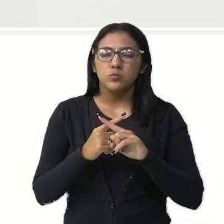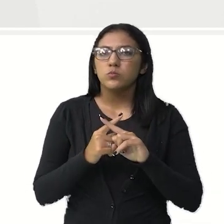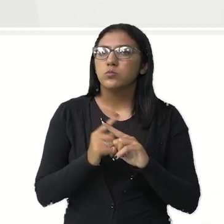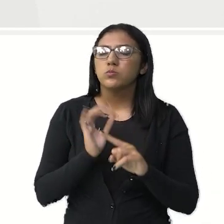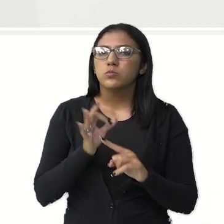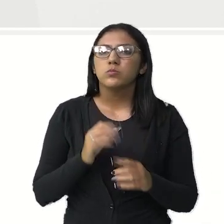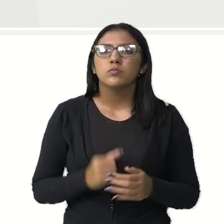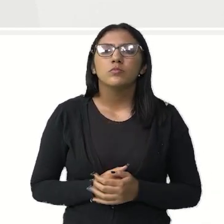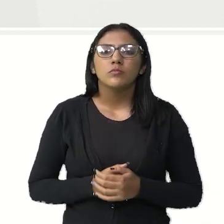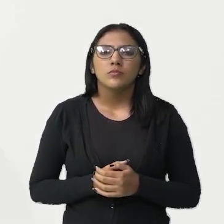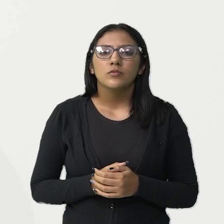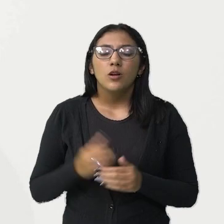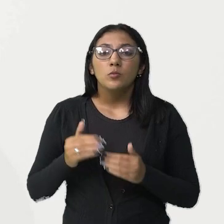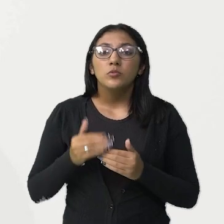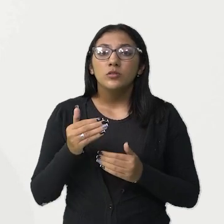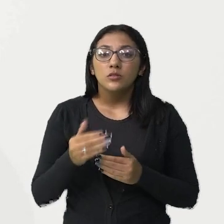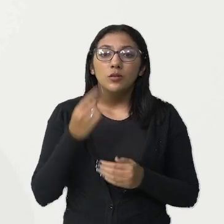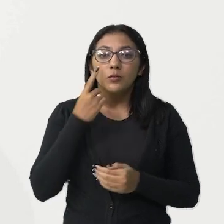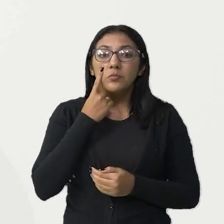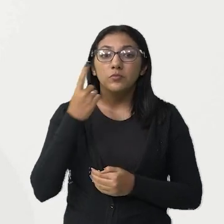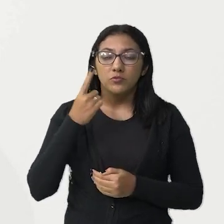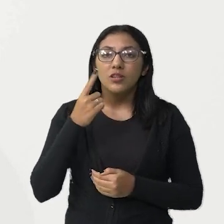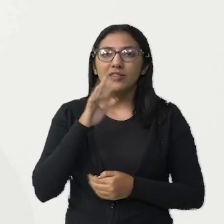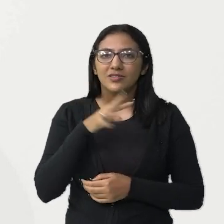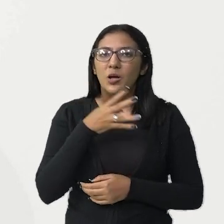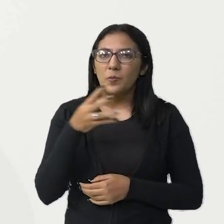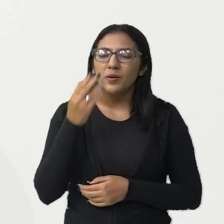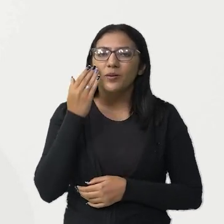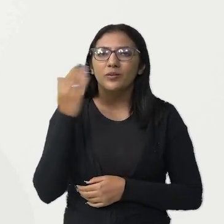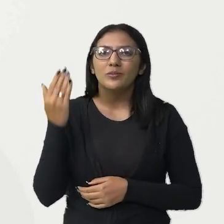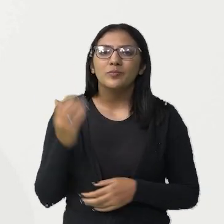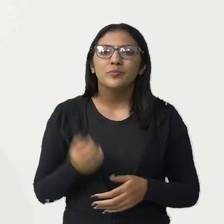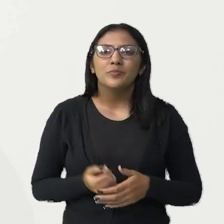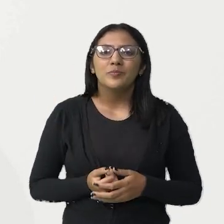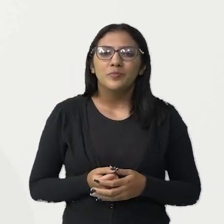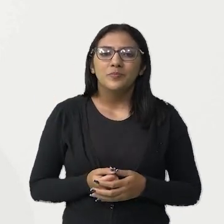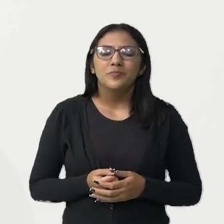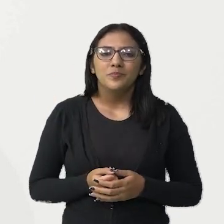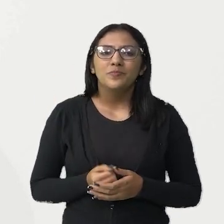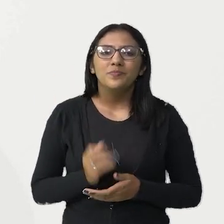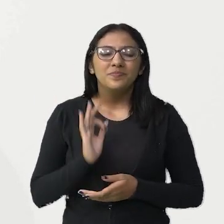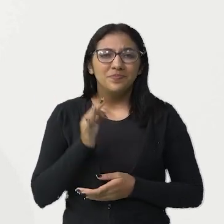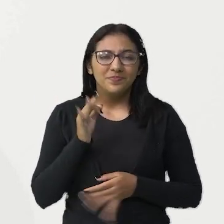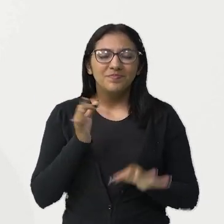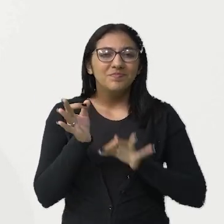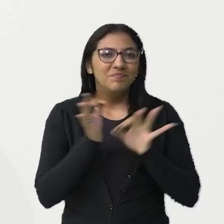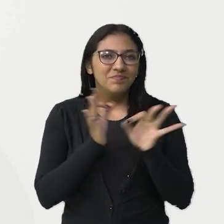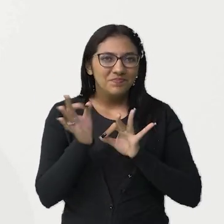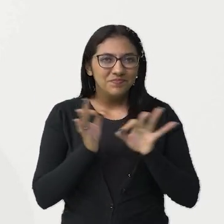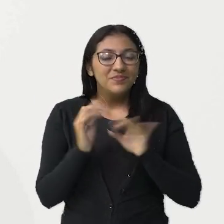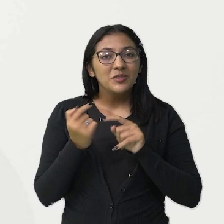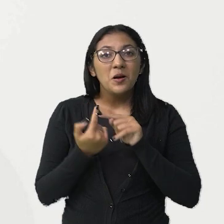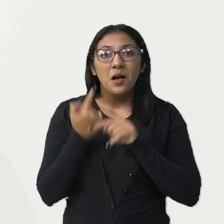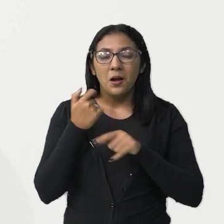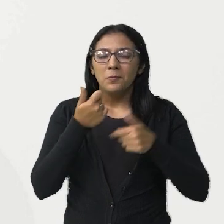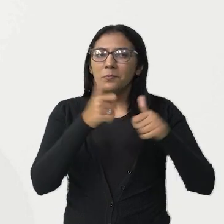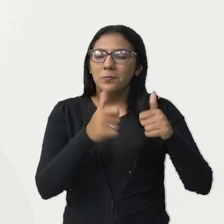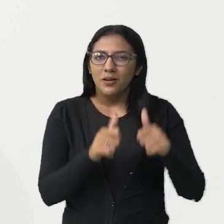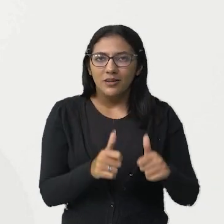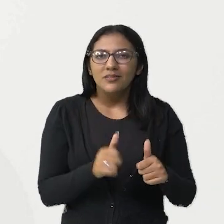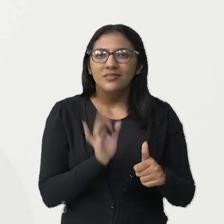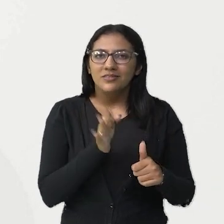bom? Vamos seguir em frente aí, vamos montar a nossa tabelinha. Olha só, exatamente a situação que nós analisamos,